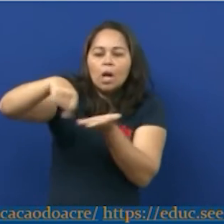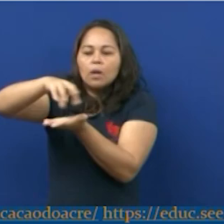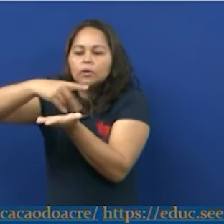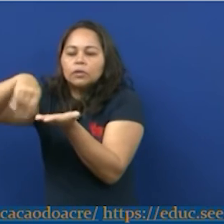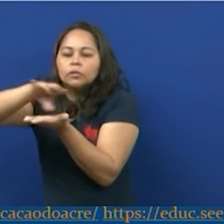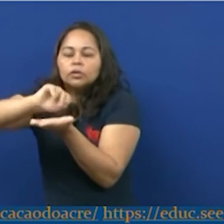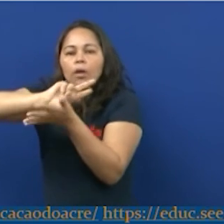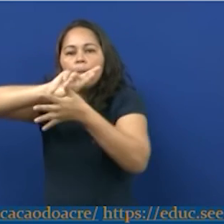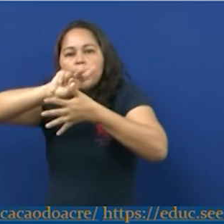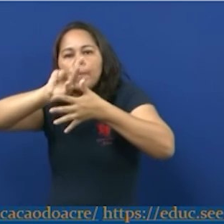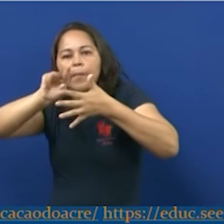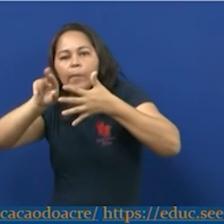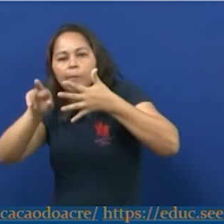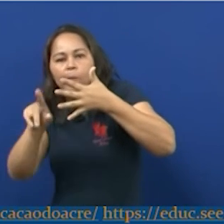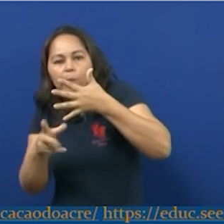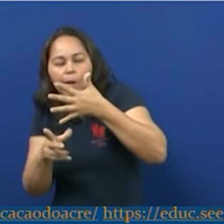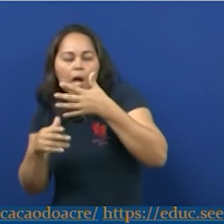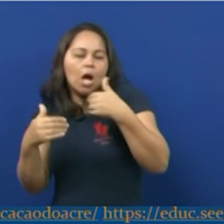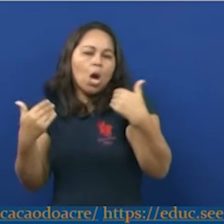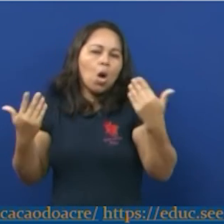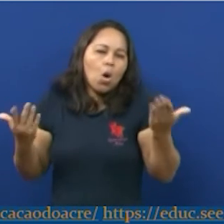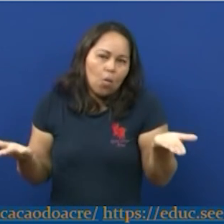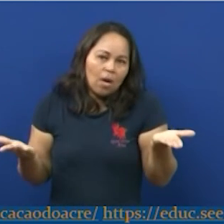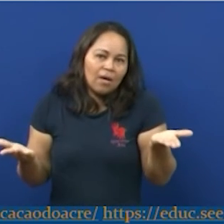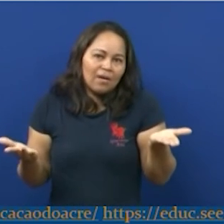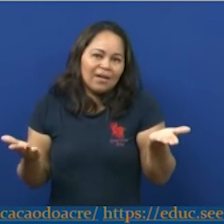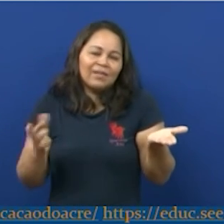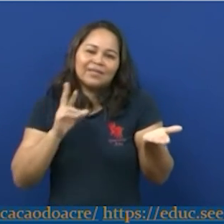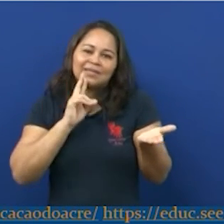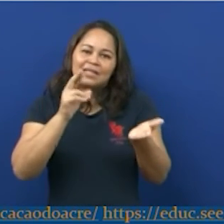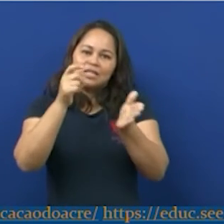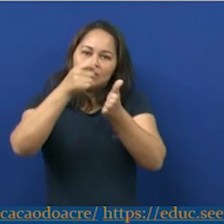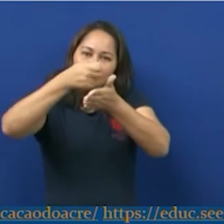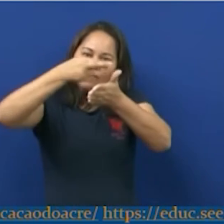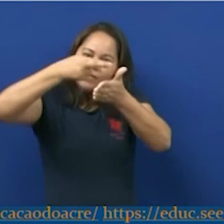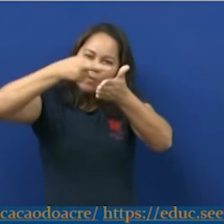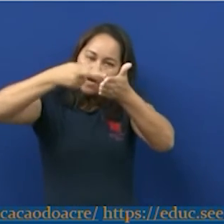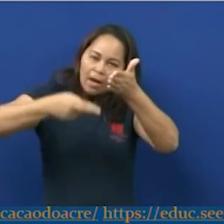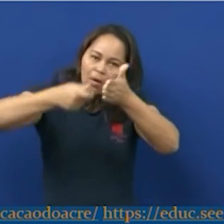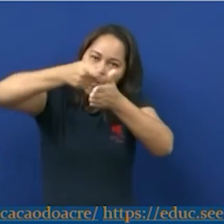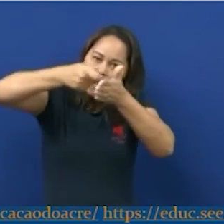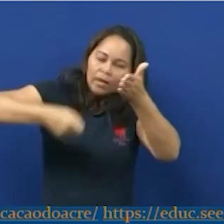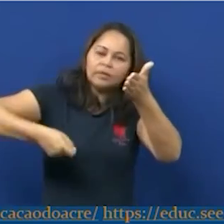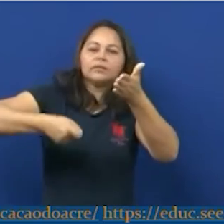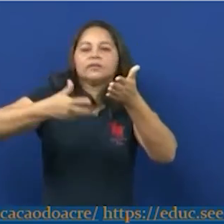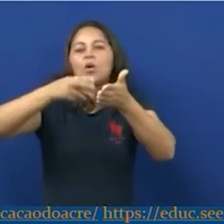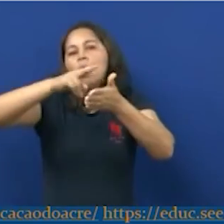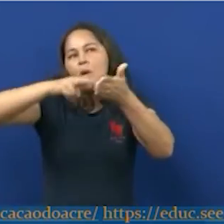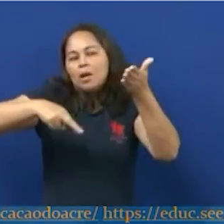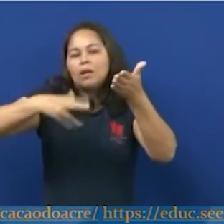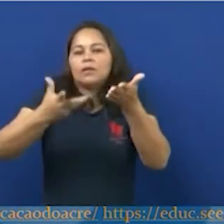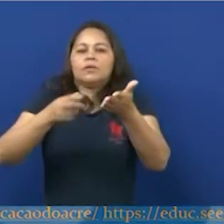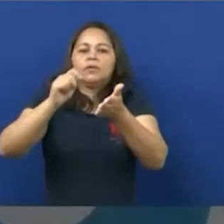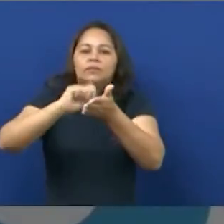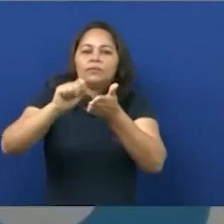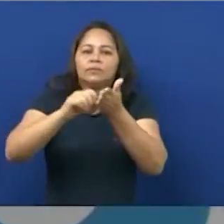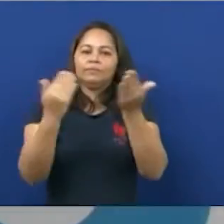alguma delas? Que misturas participam? E aí você vai poder fazer um relatório e depois comparar com aquilo que nós falamos aqui.